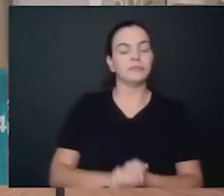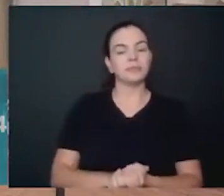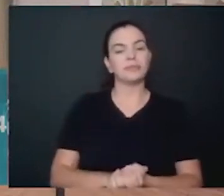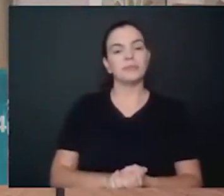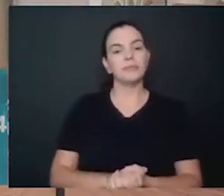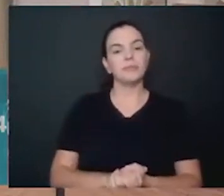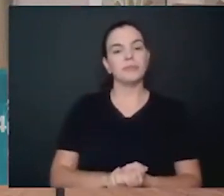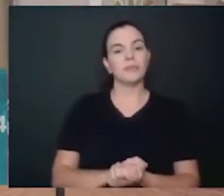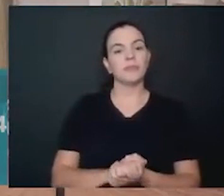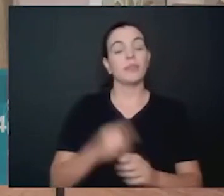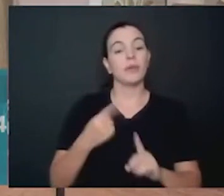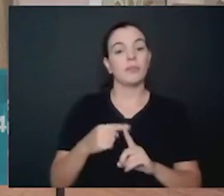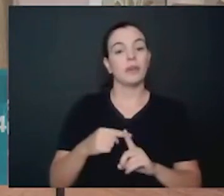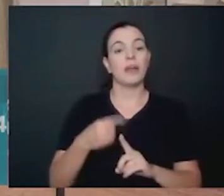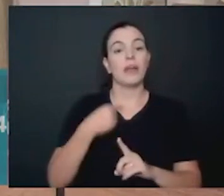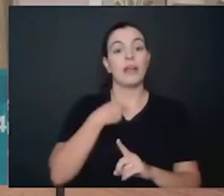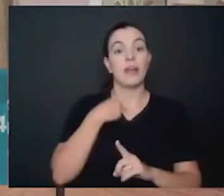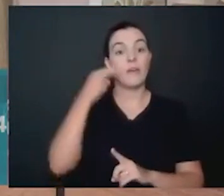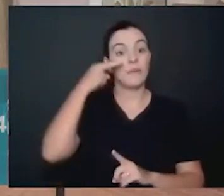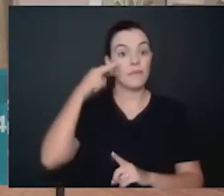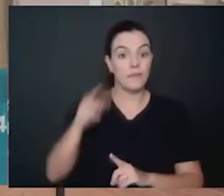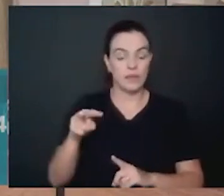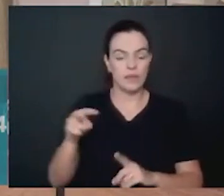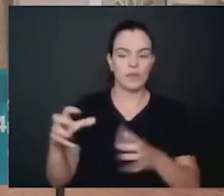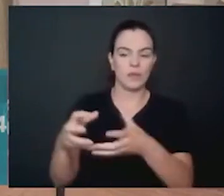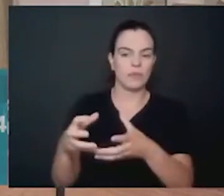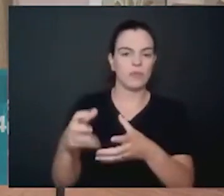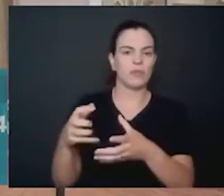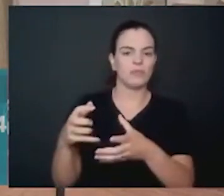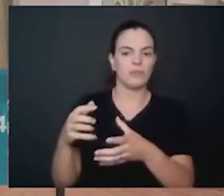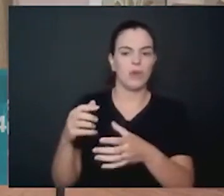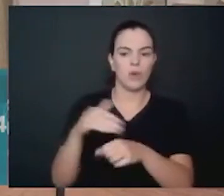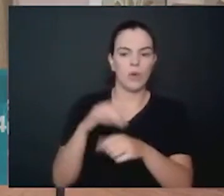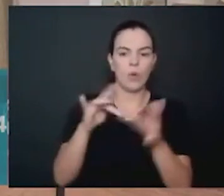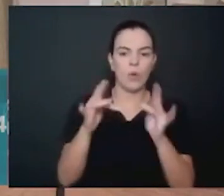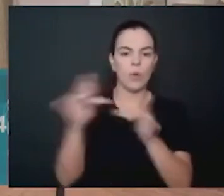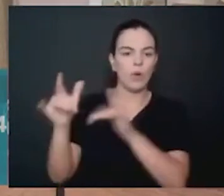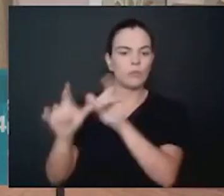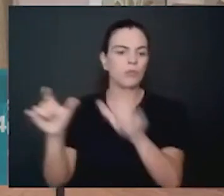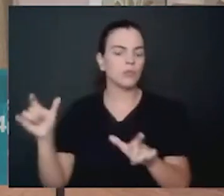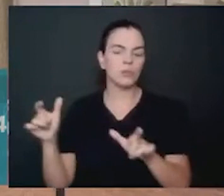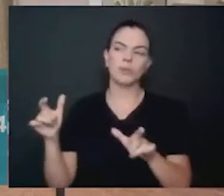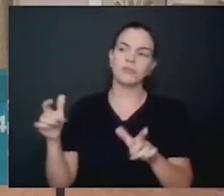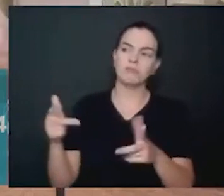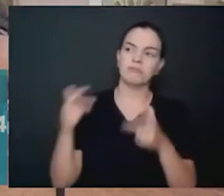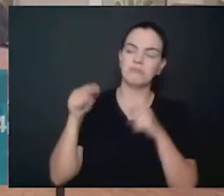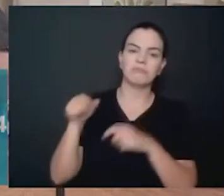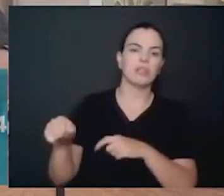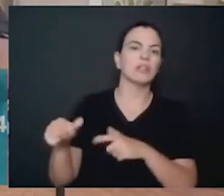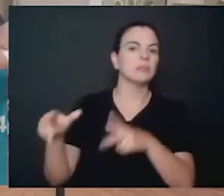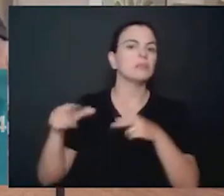porque eu vi e senti conversando com pessoas de que realmente esta Clínica merece porque lá tem